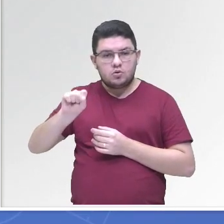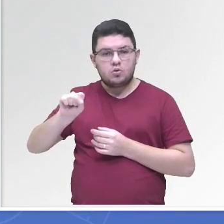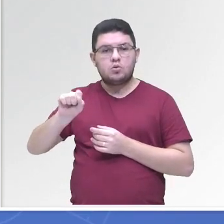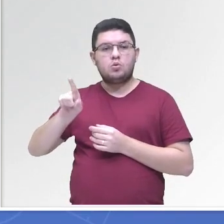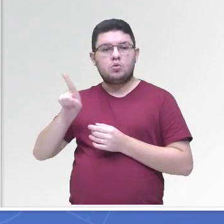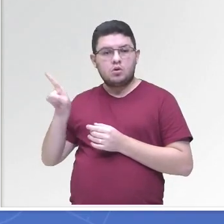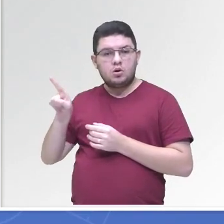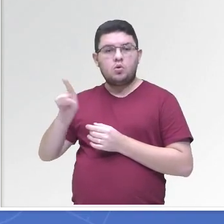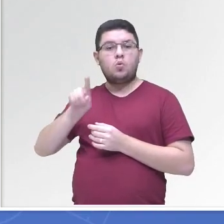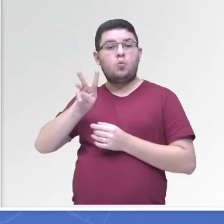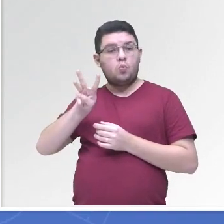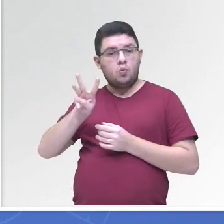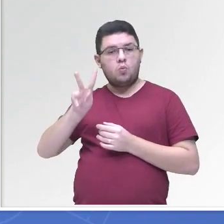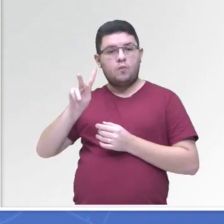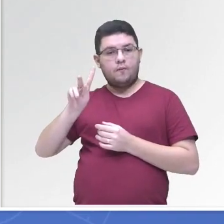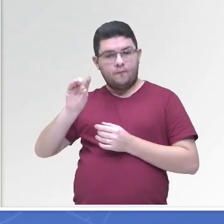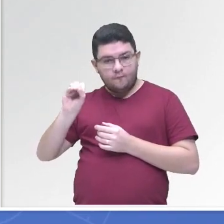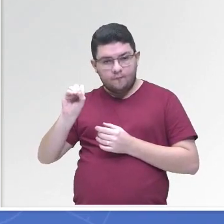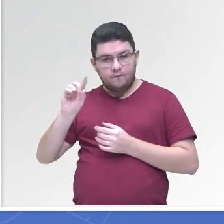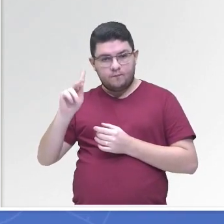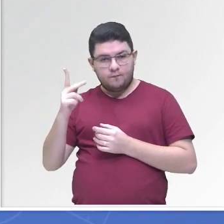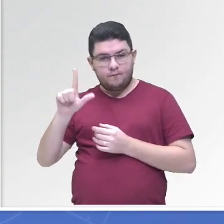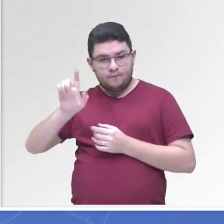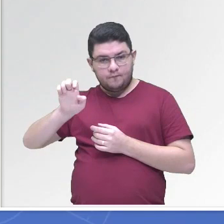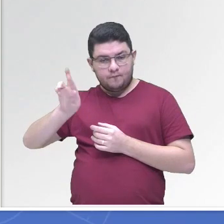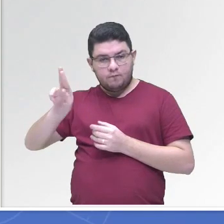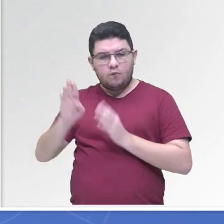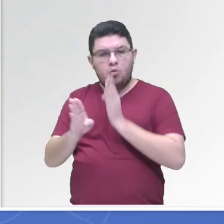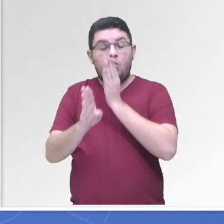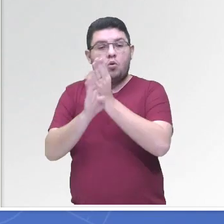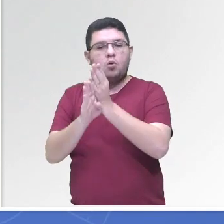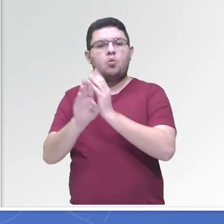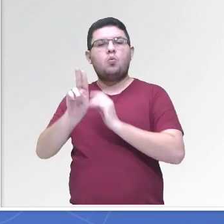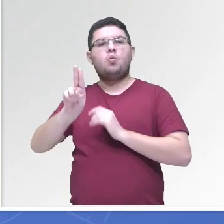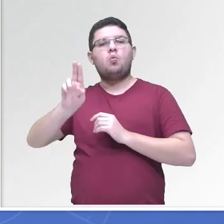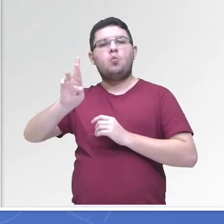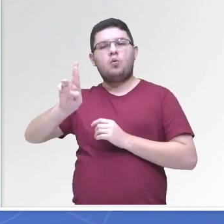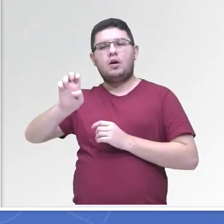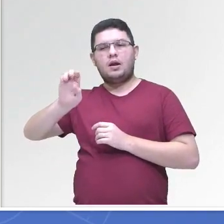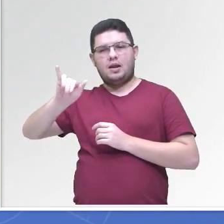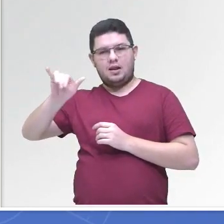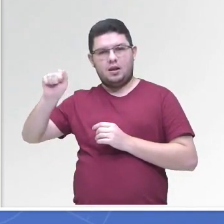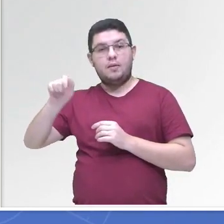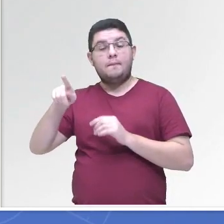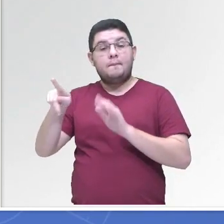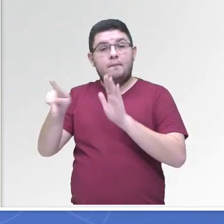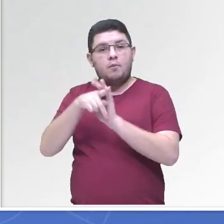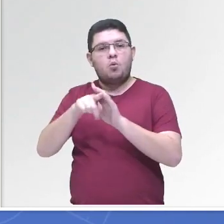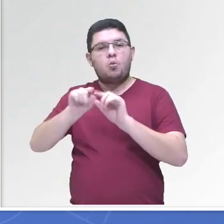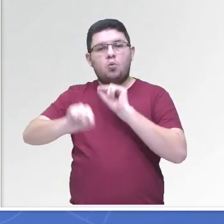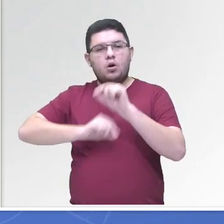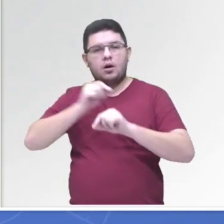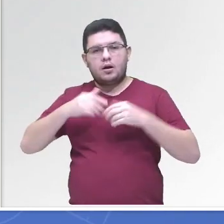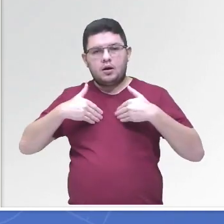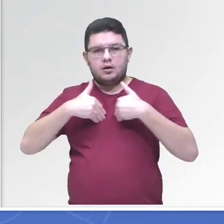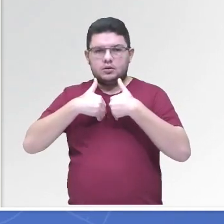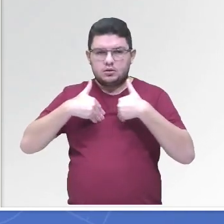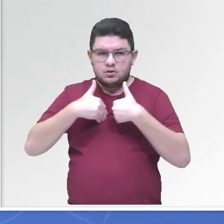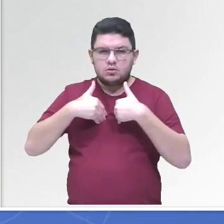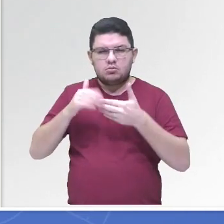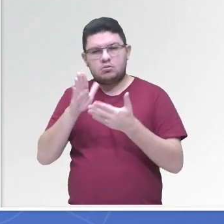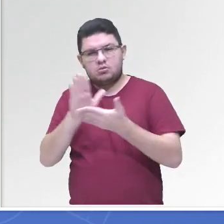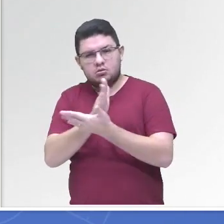uma substância tipicamente orgânica encontrada em urina de alguns animais. Esta